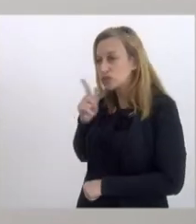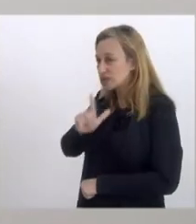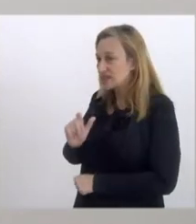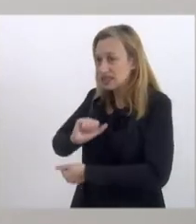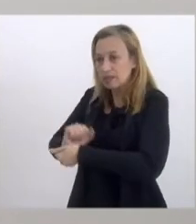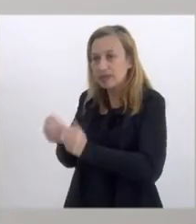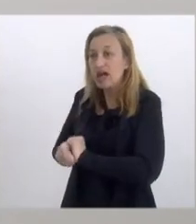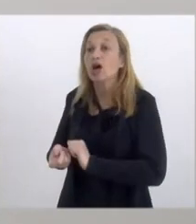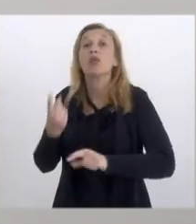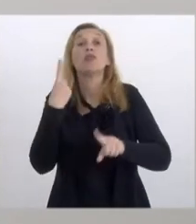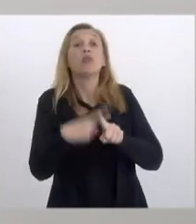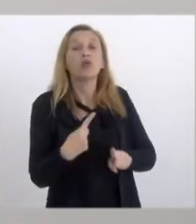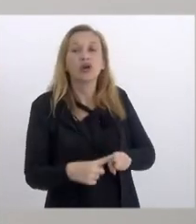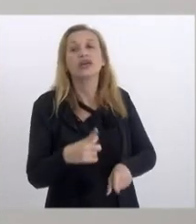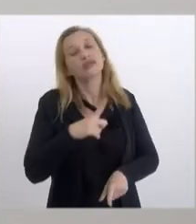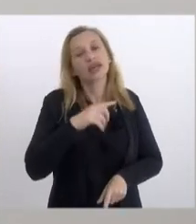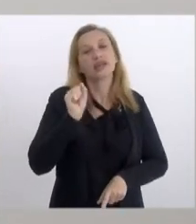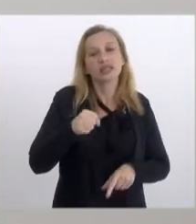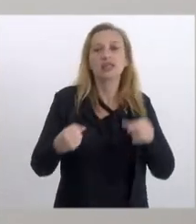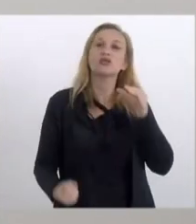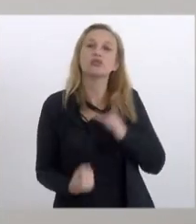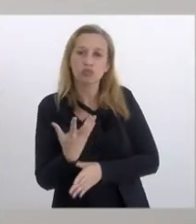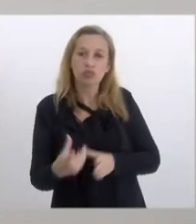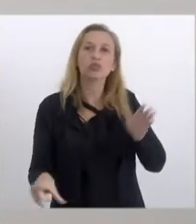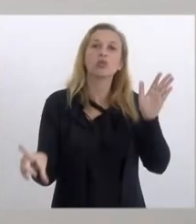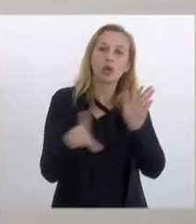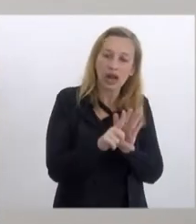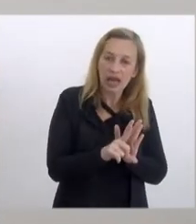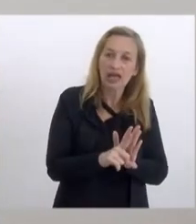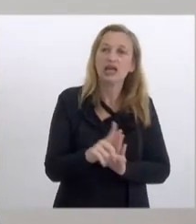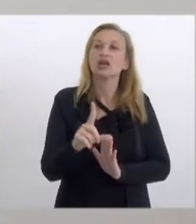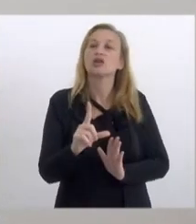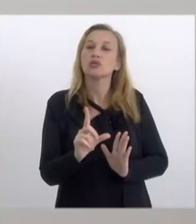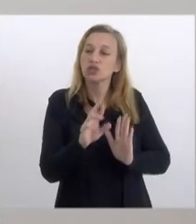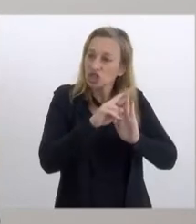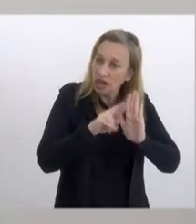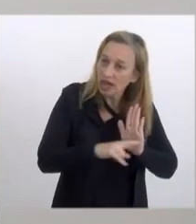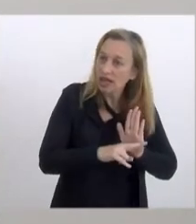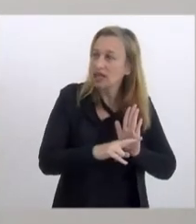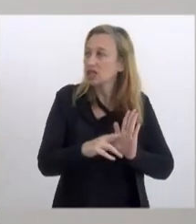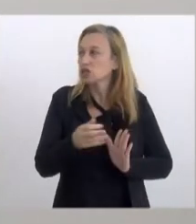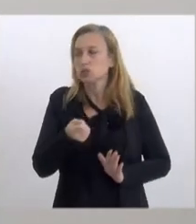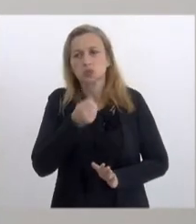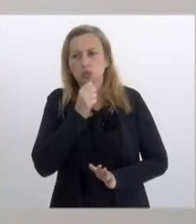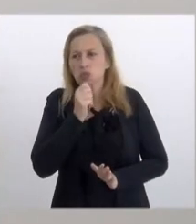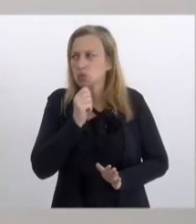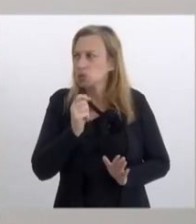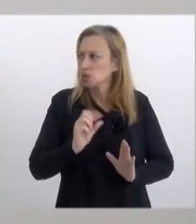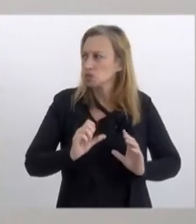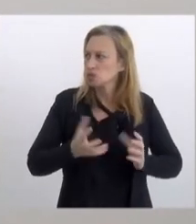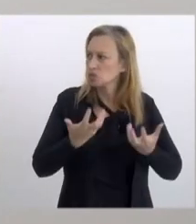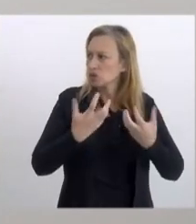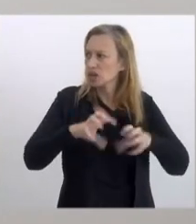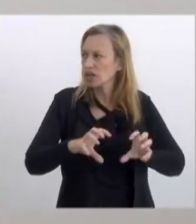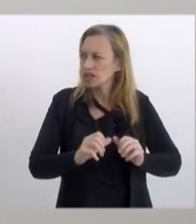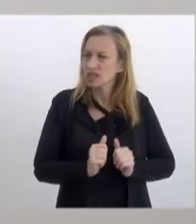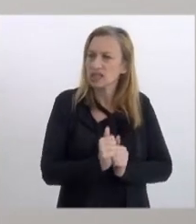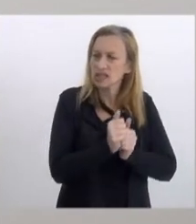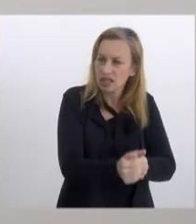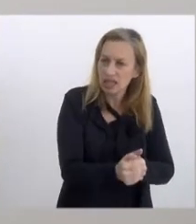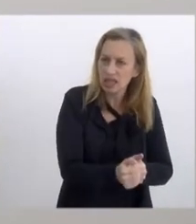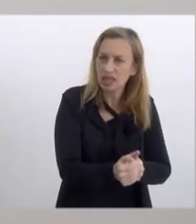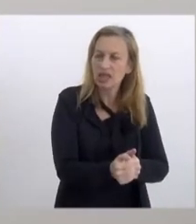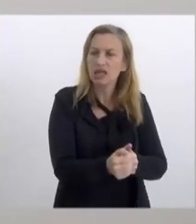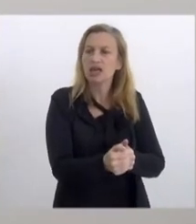enquadrar. Porque existe sim uma lei, existe sim um procedimento e nem todos estão dispostos a seguir esse procedimento. Então, se não está